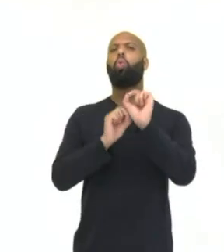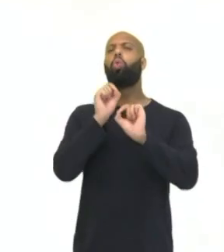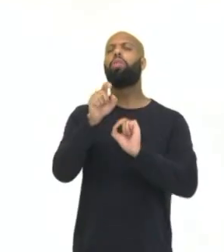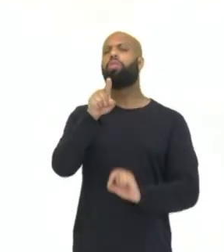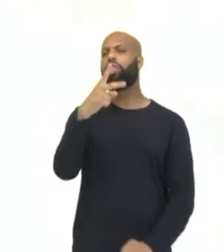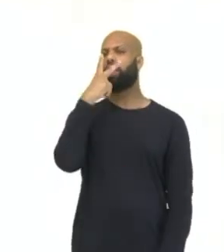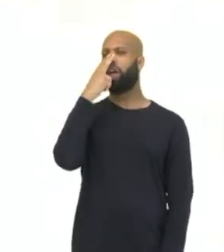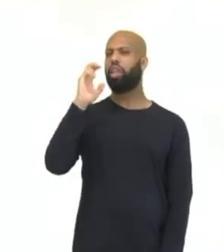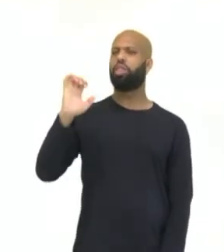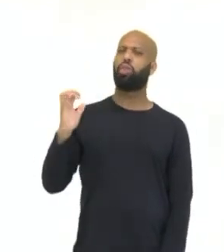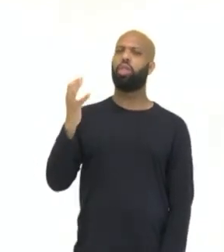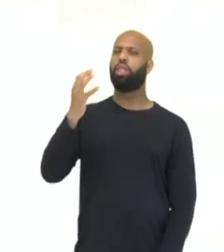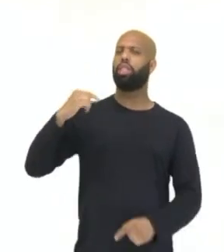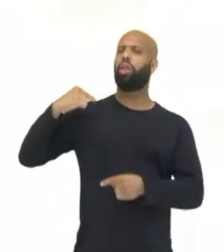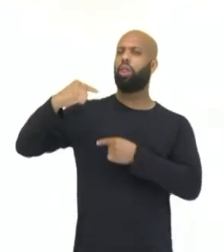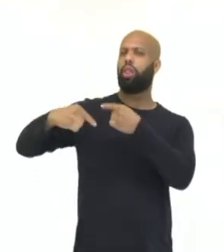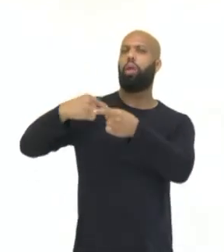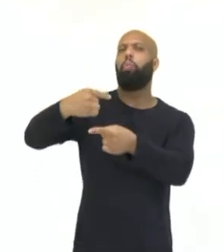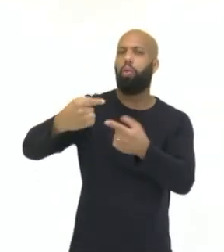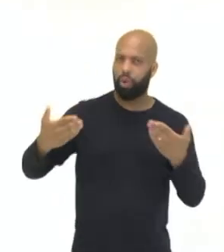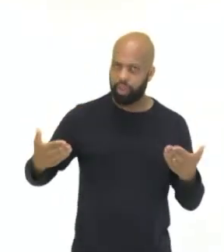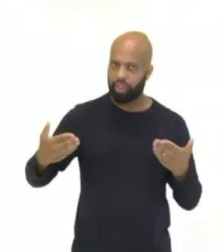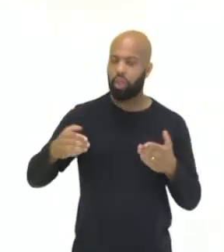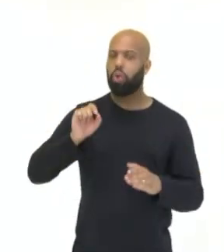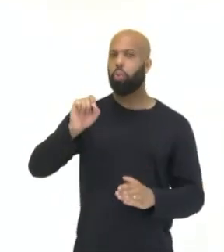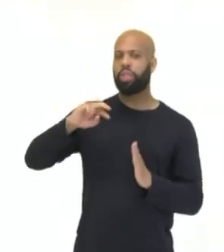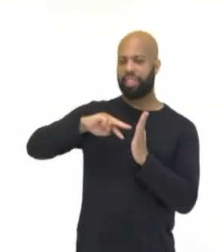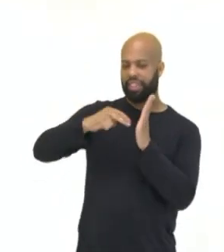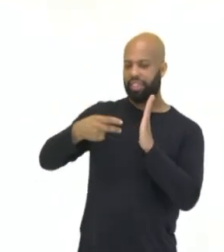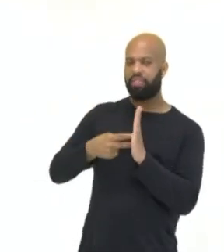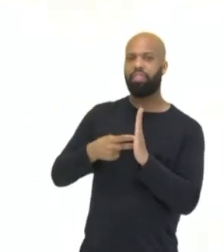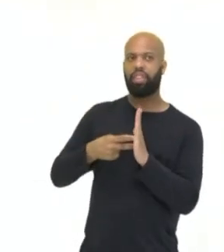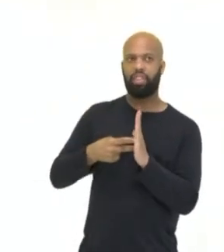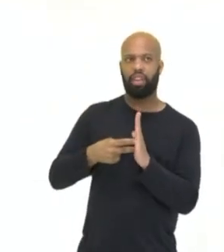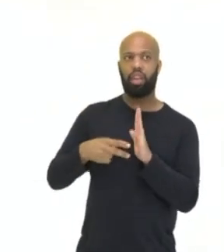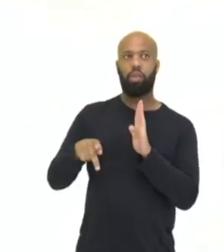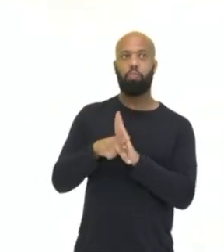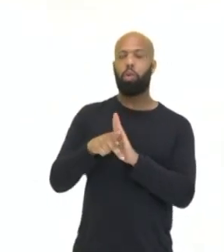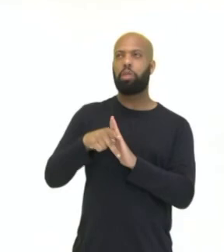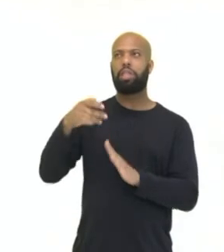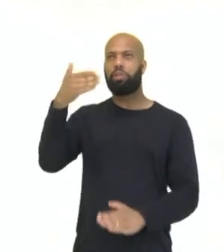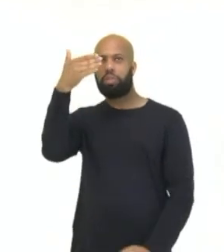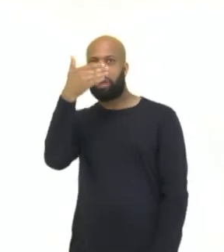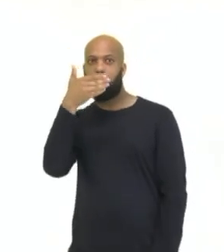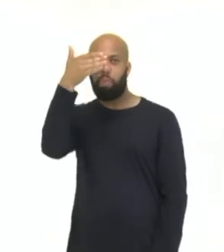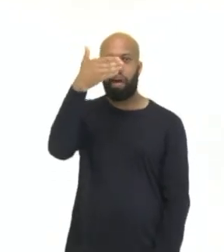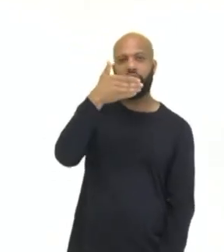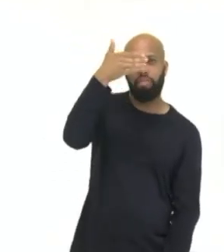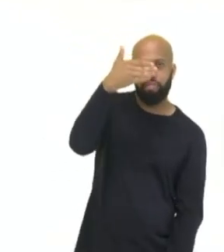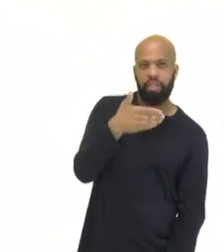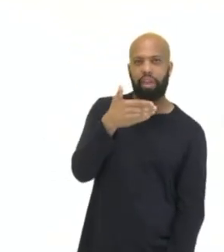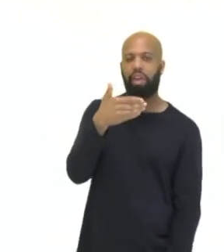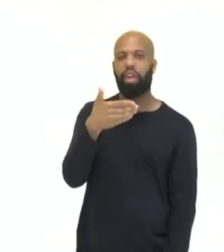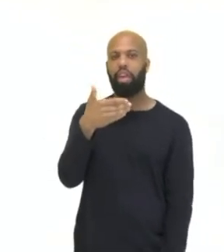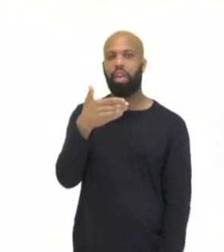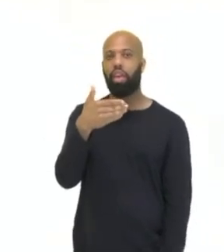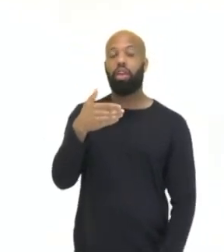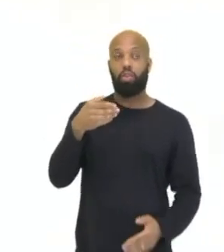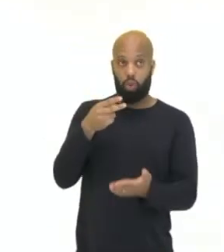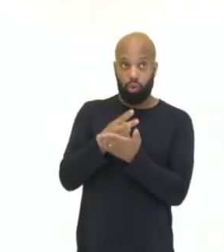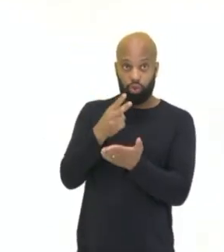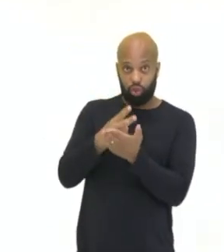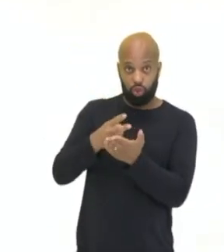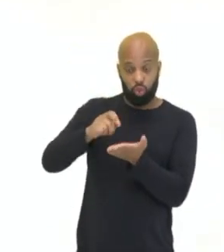que aconteceu na sequência? Do que se trata a coisa invisível que apontou por detrás do capão? Continue